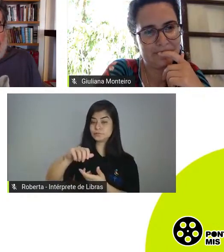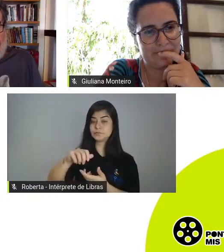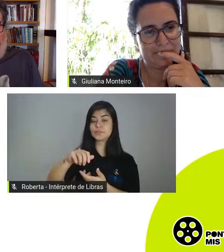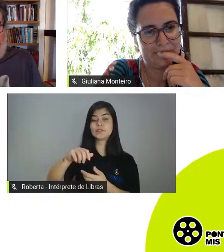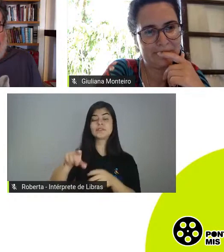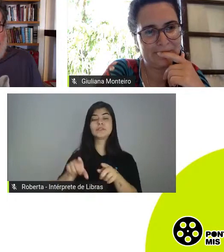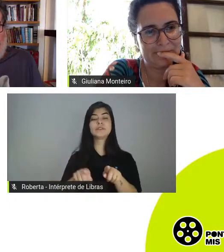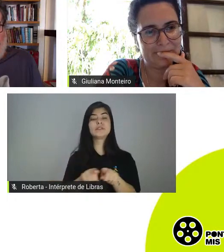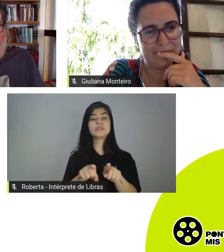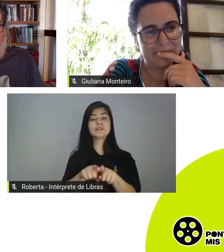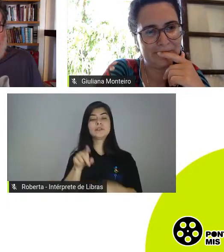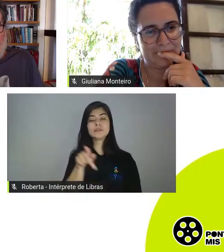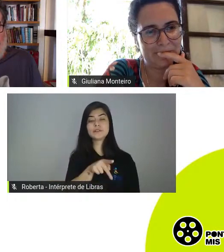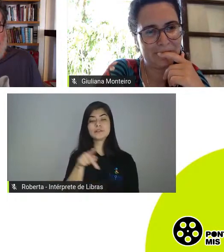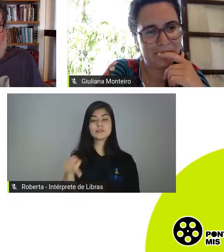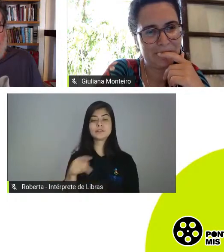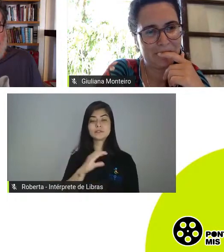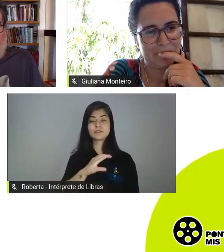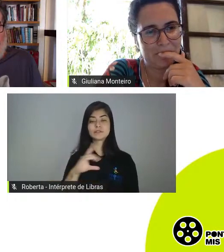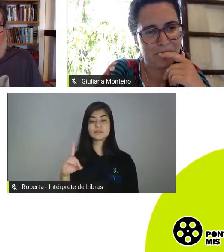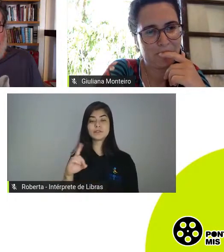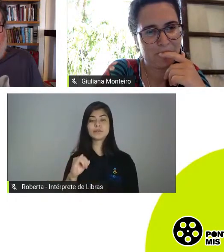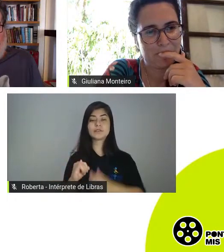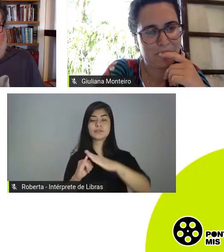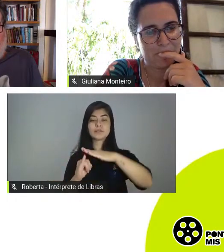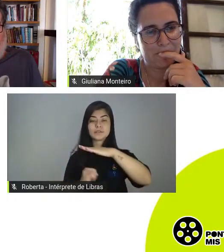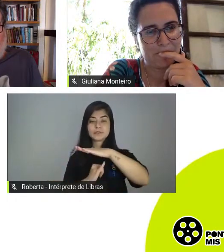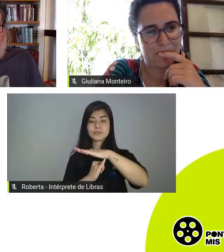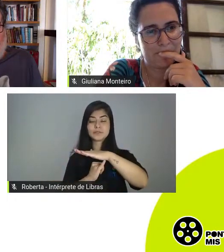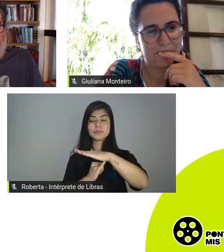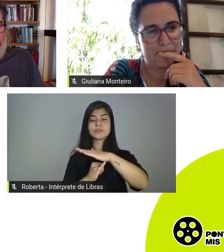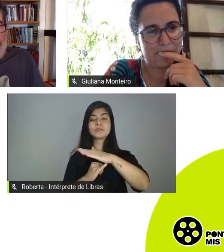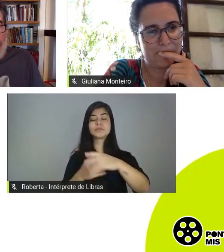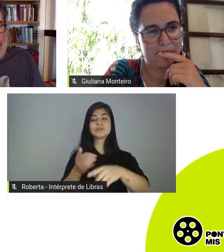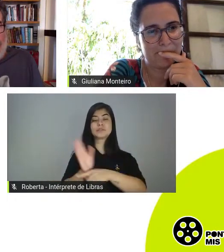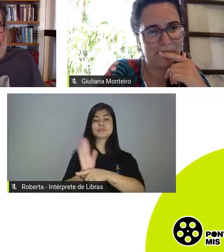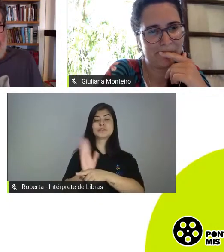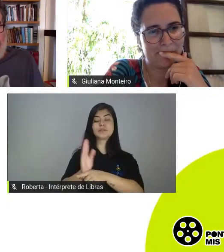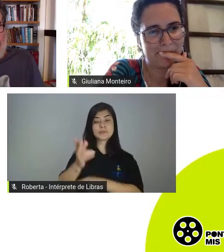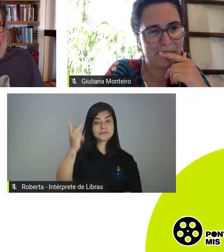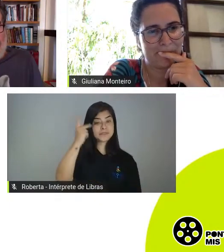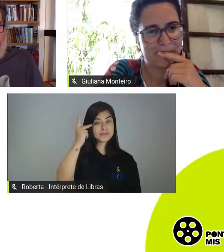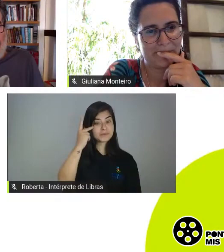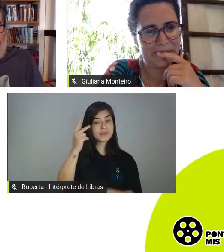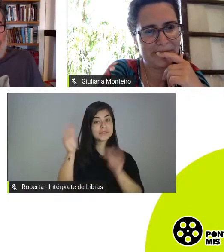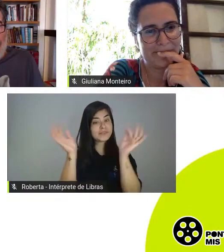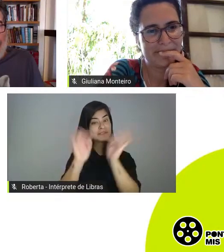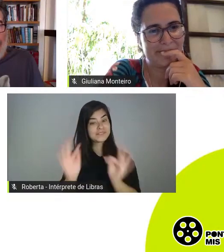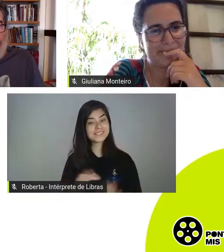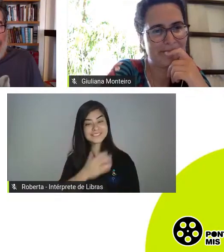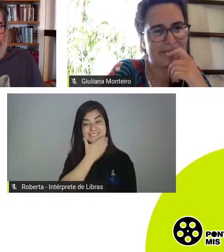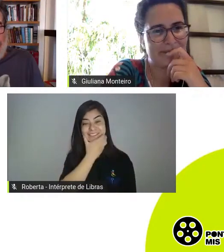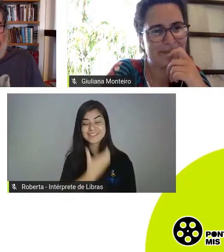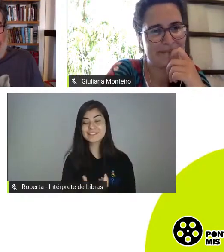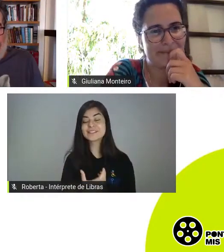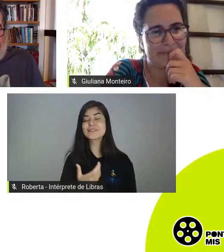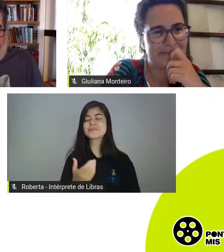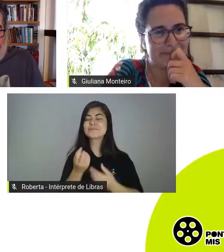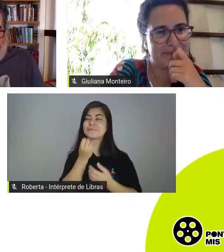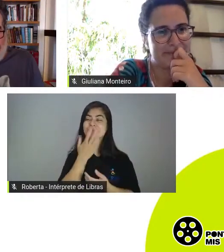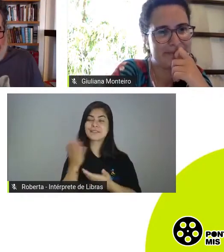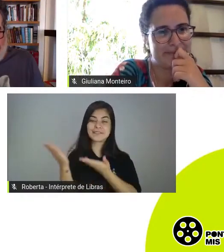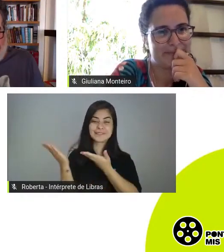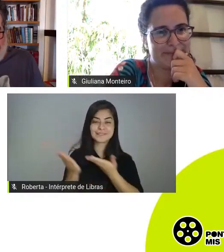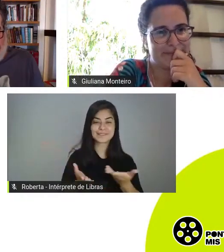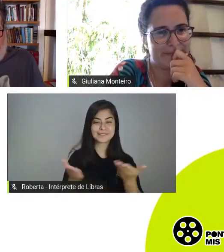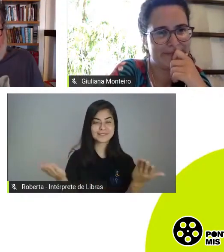e coordenador pedagógico do Instituto de Cinema de São Paulo. Feliz Natal, Bruno Curcio, bem-vindo à nossa live aqui. E